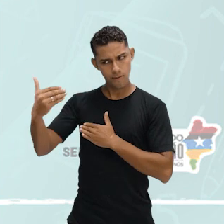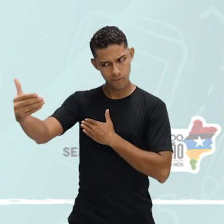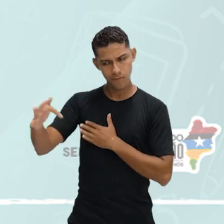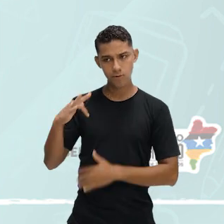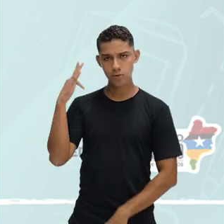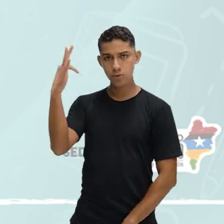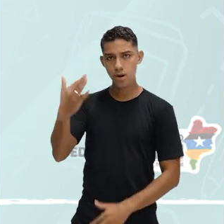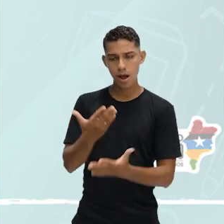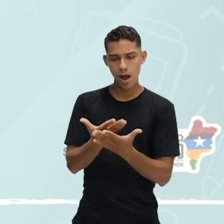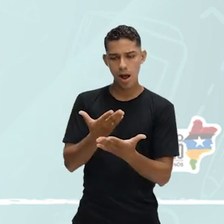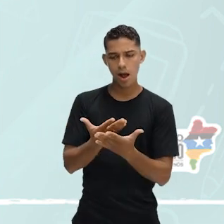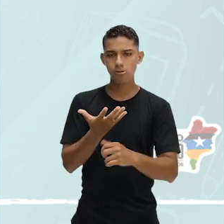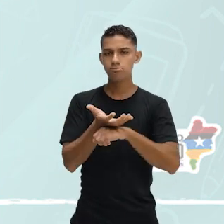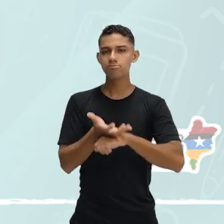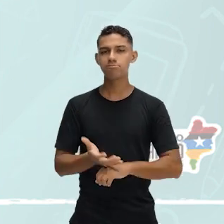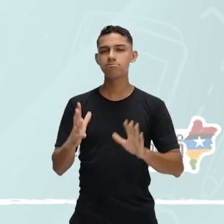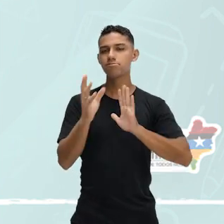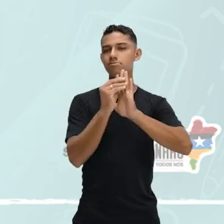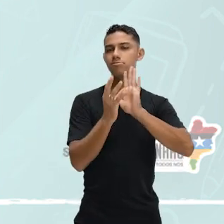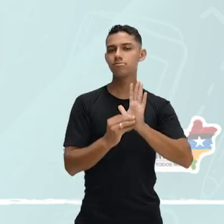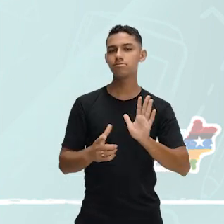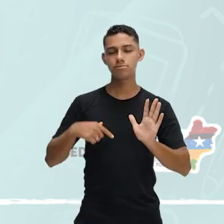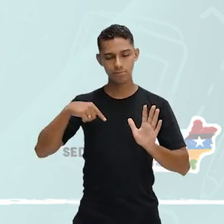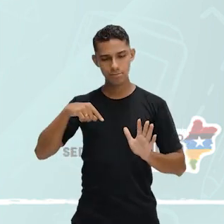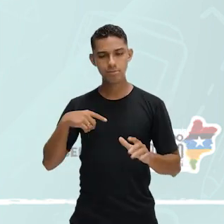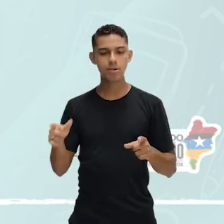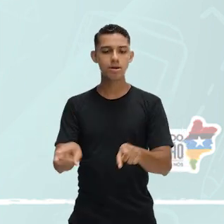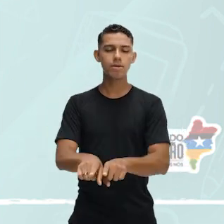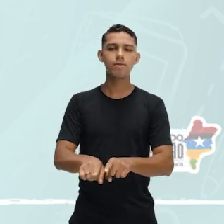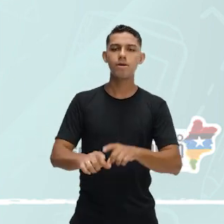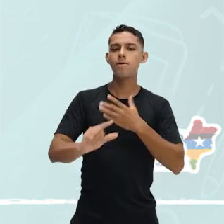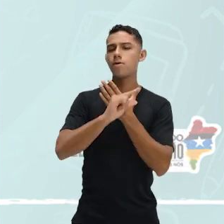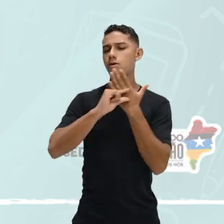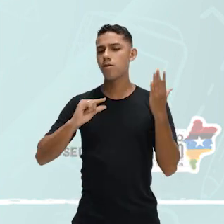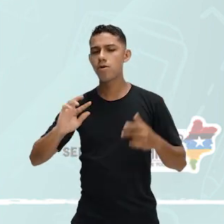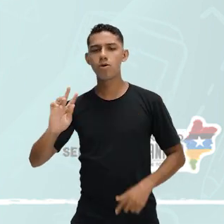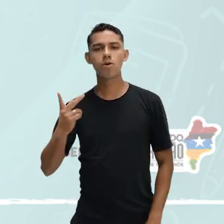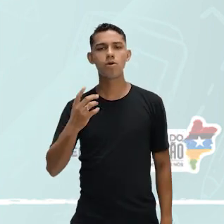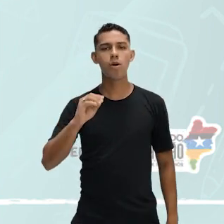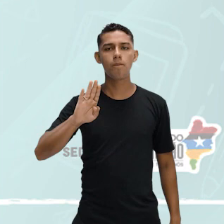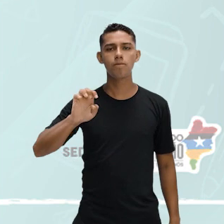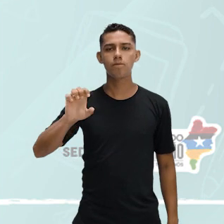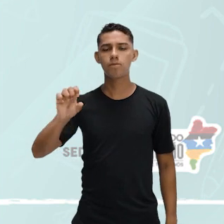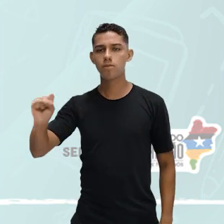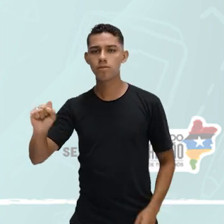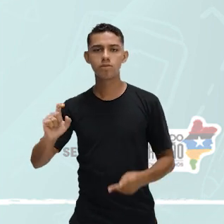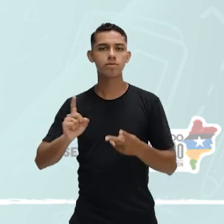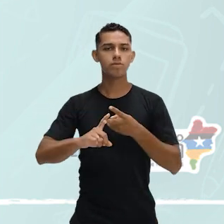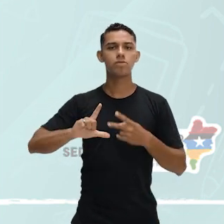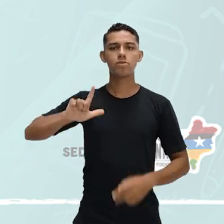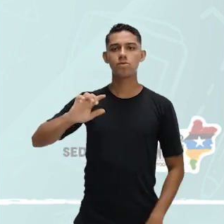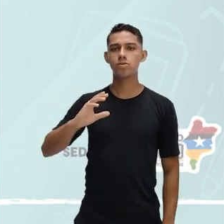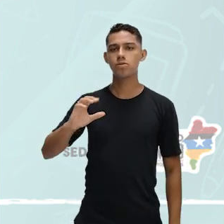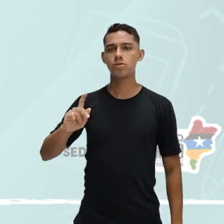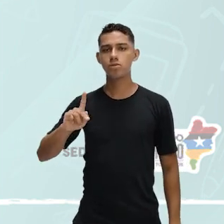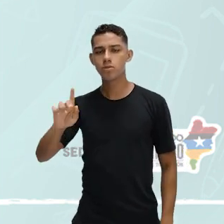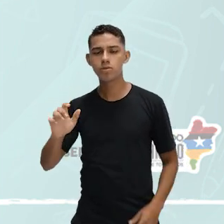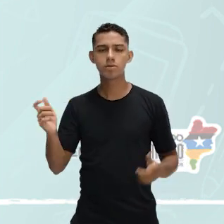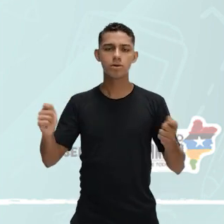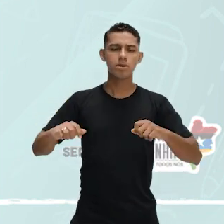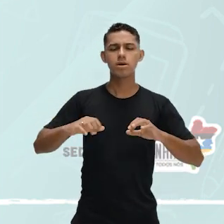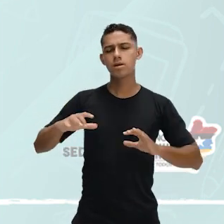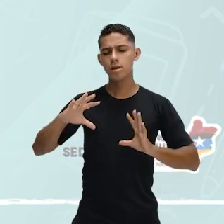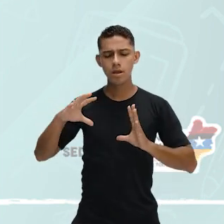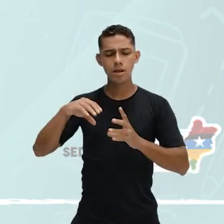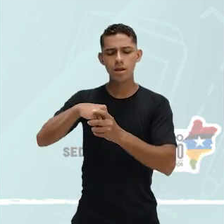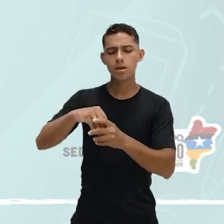isso. E aí nós vamos falar Hobbes, Locke, Rousseau, de todos esses grandes pensadores que são aliados ao contratualismo,